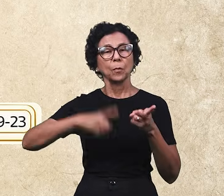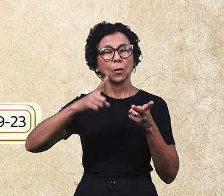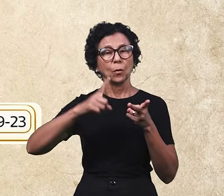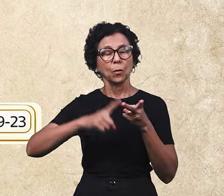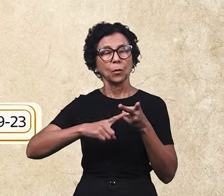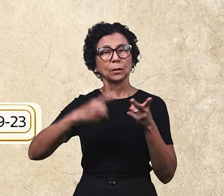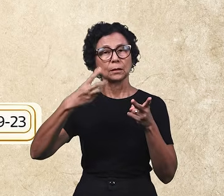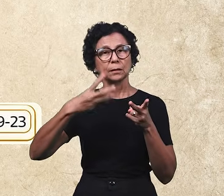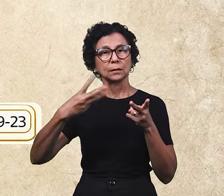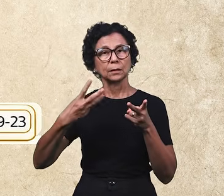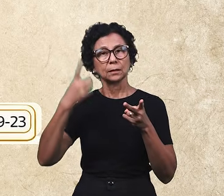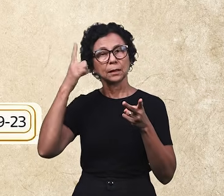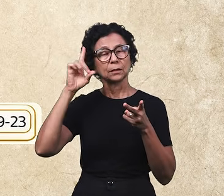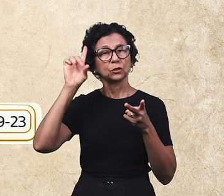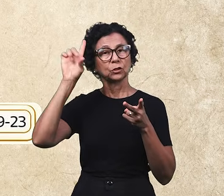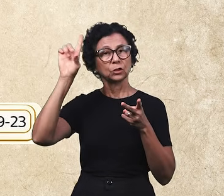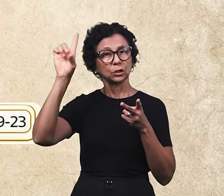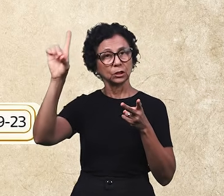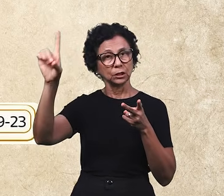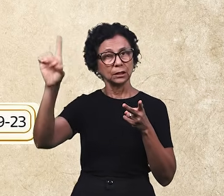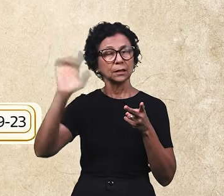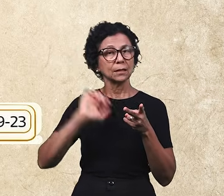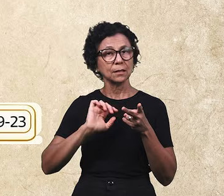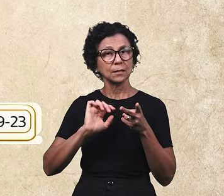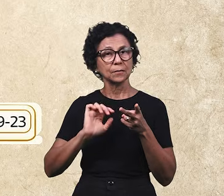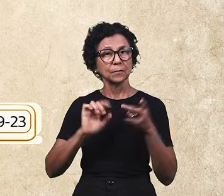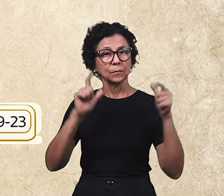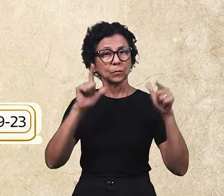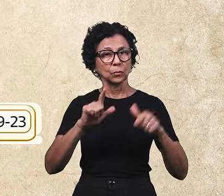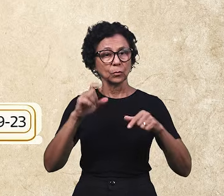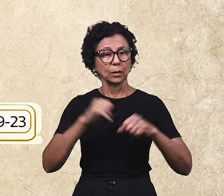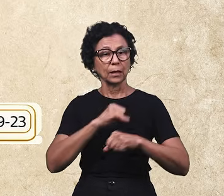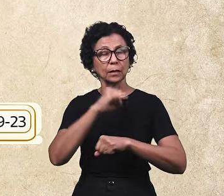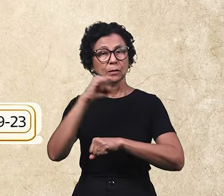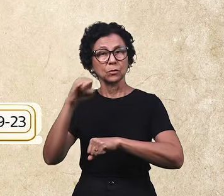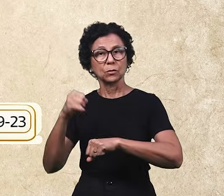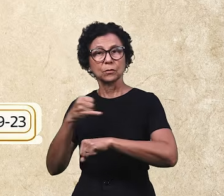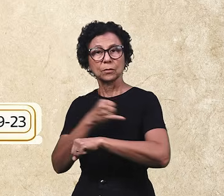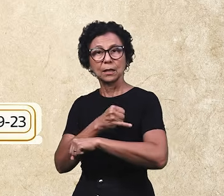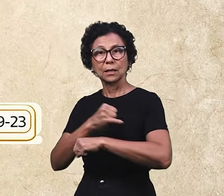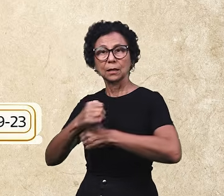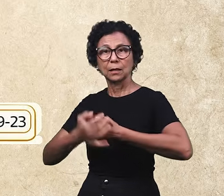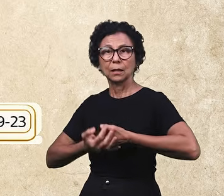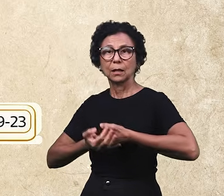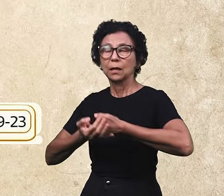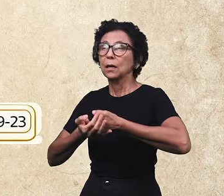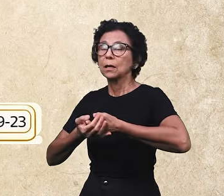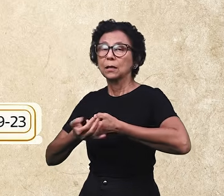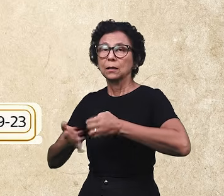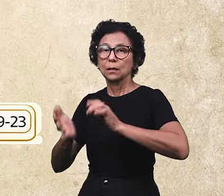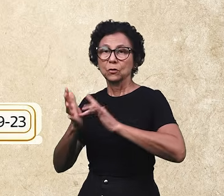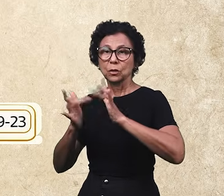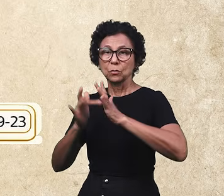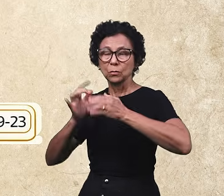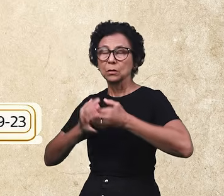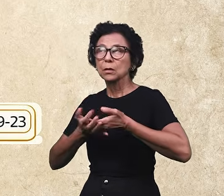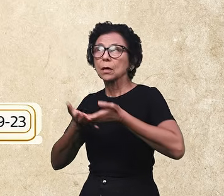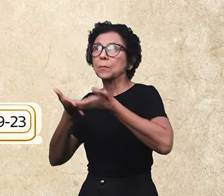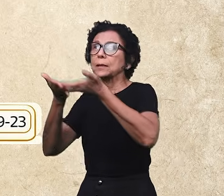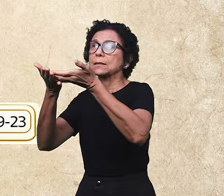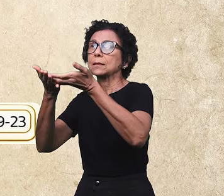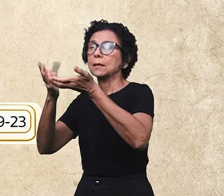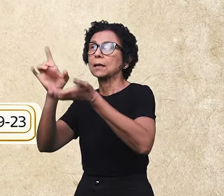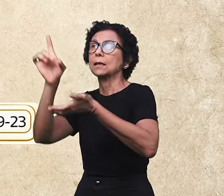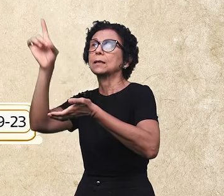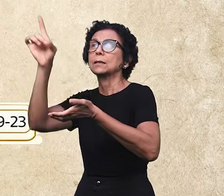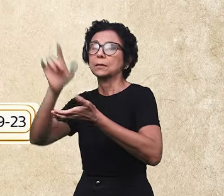com a apresentação do menino, não mais em Belém, mas em Jerusalém. Até que, um tempo depois,